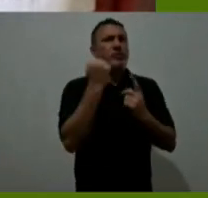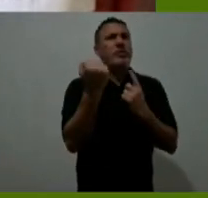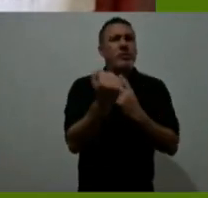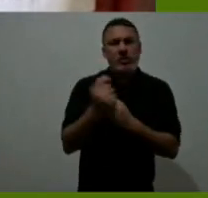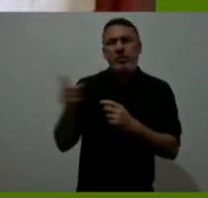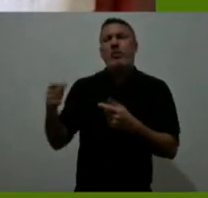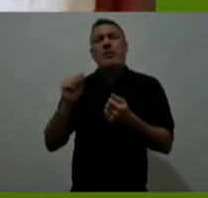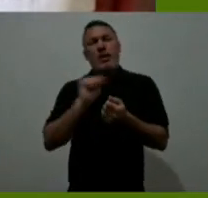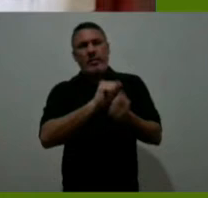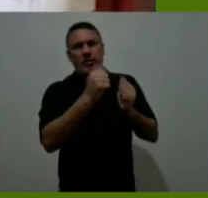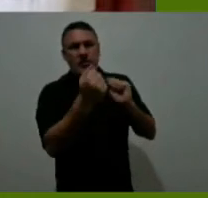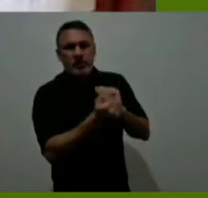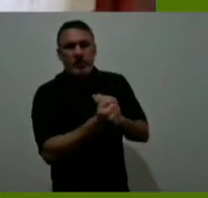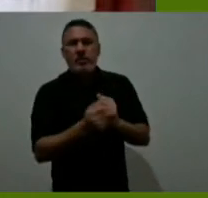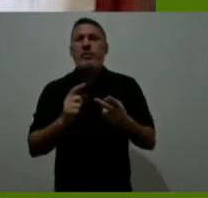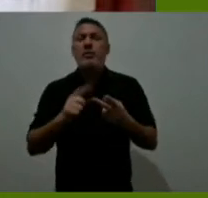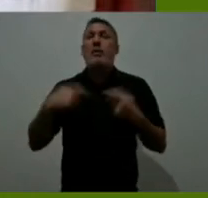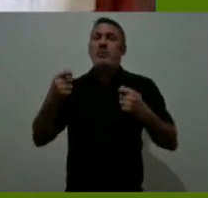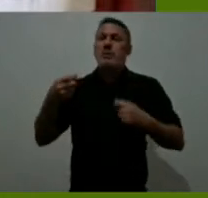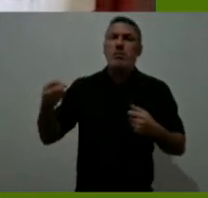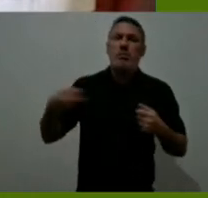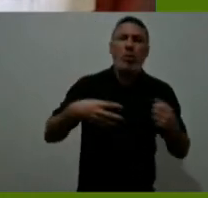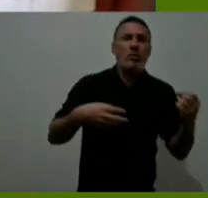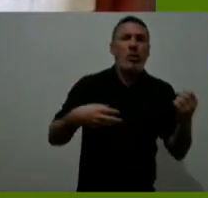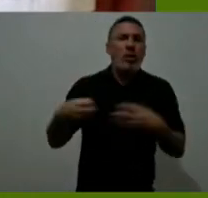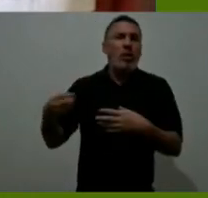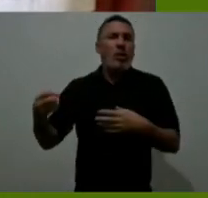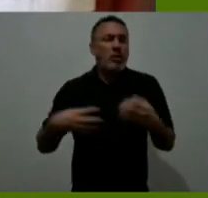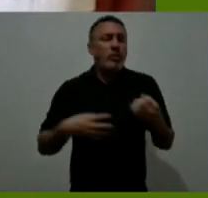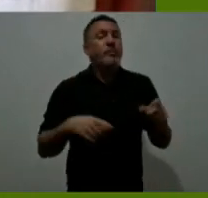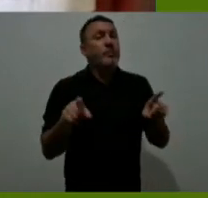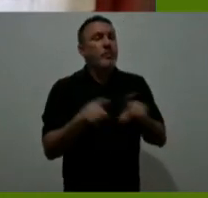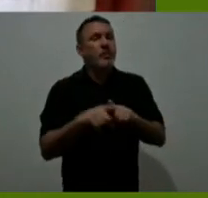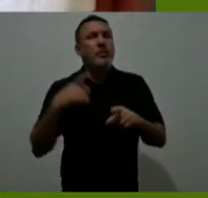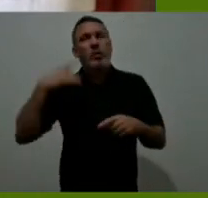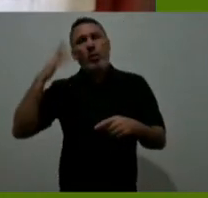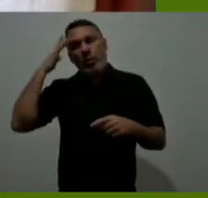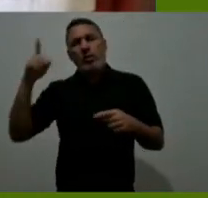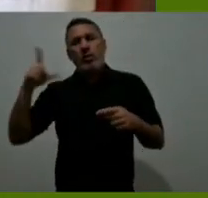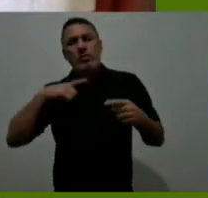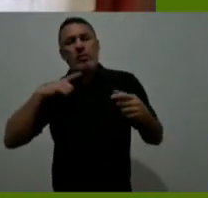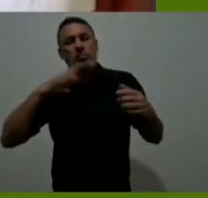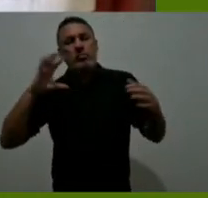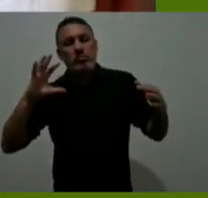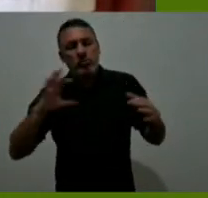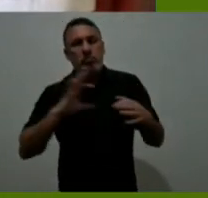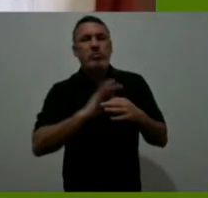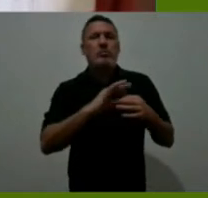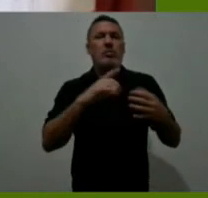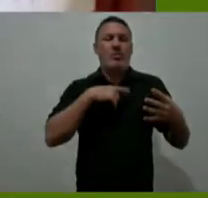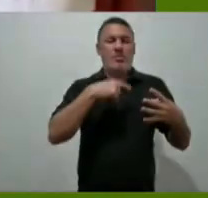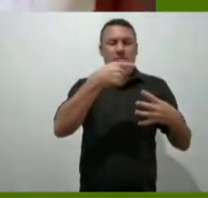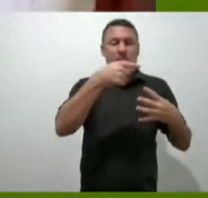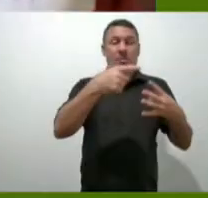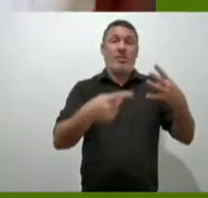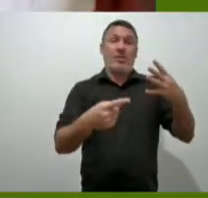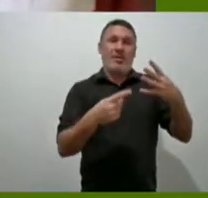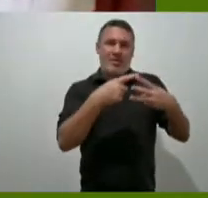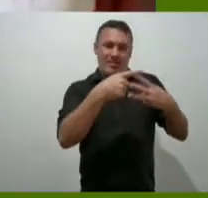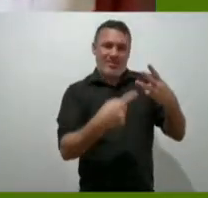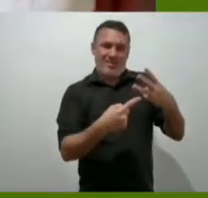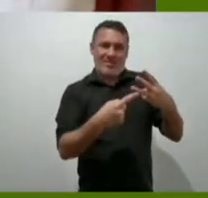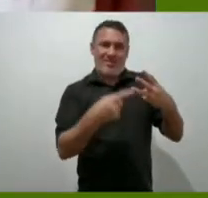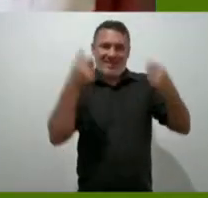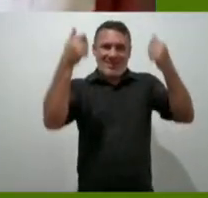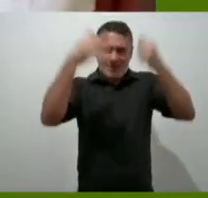modernizar. Eu acho que elas teriam que integrar uma quarta variável dentro da trilogia que você acabou de falar.